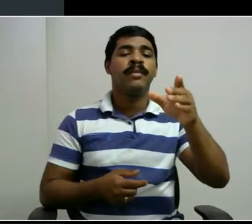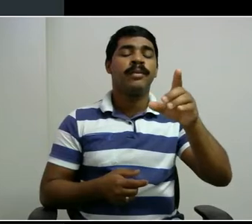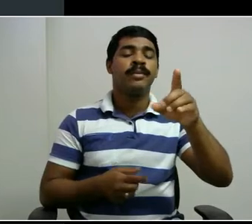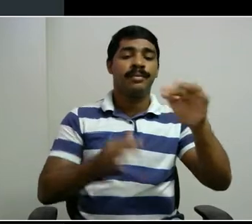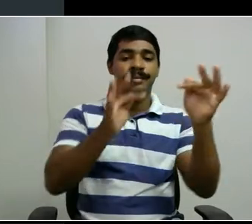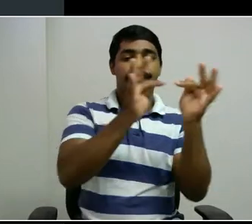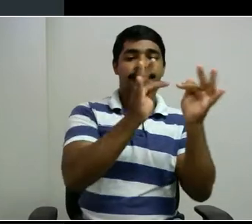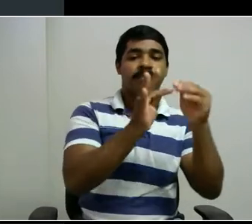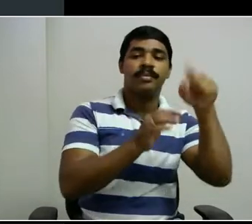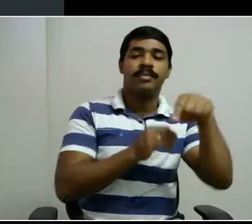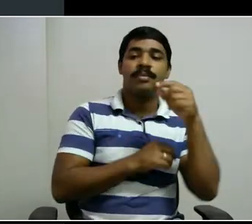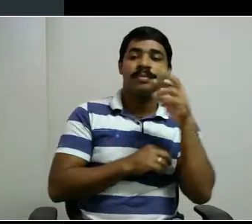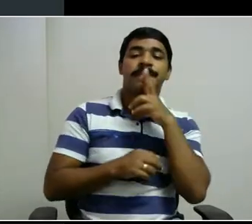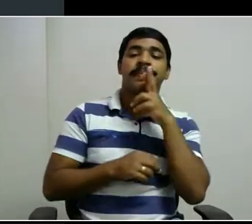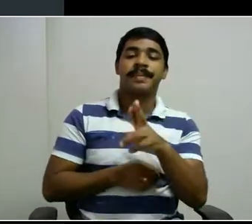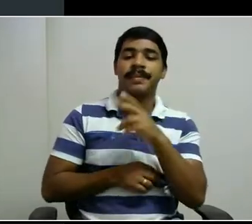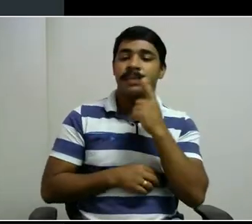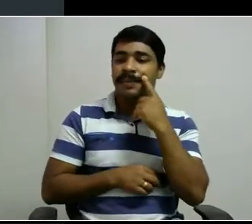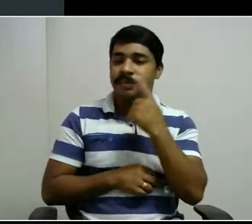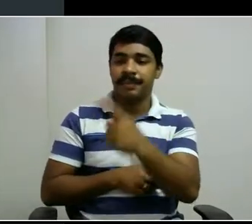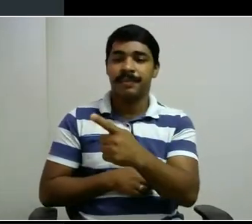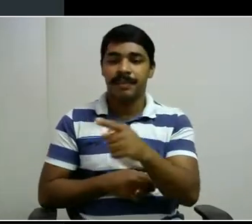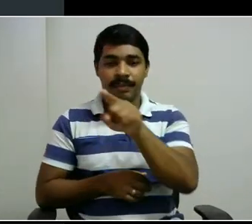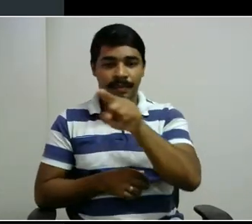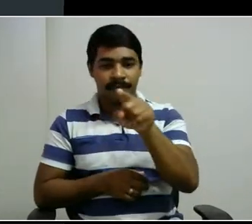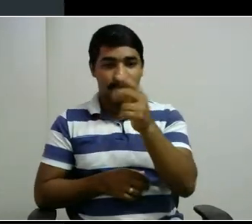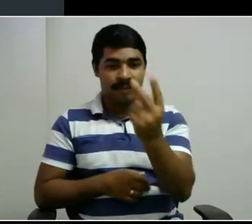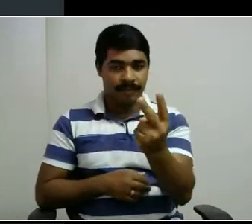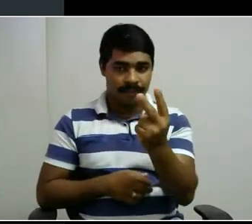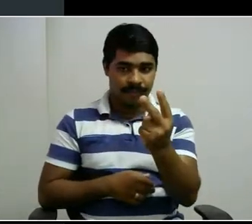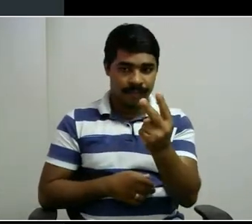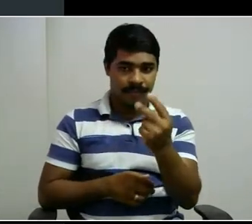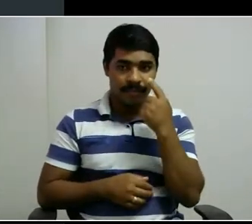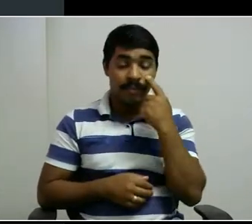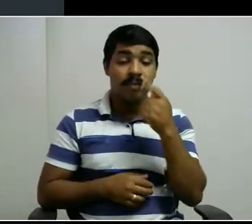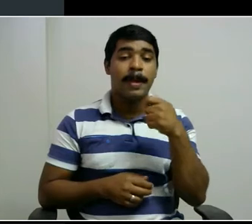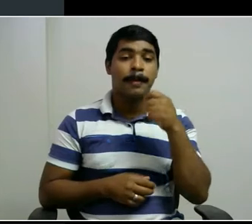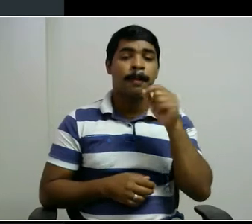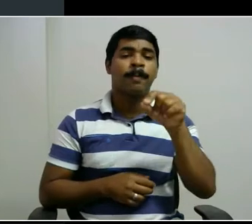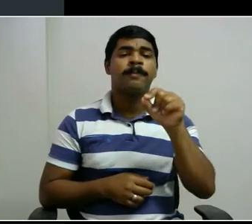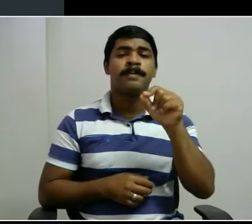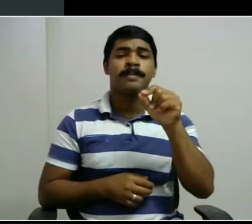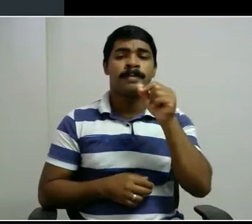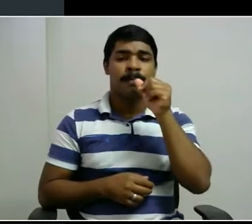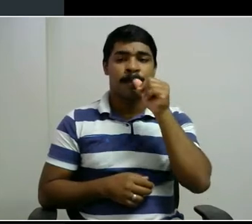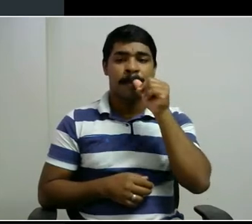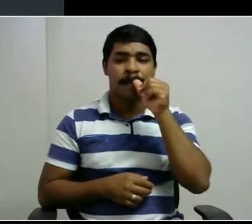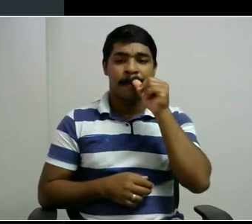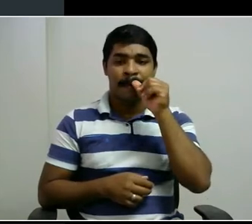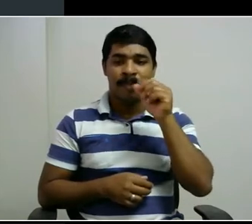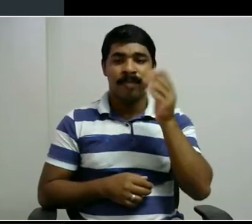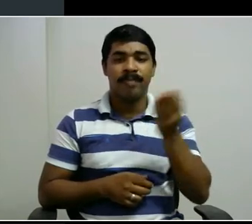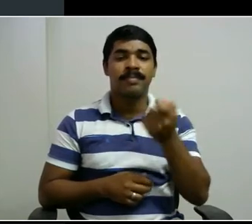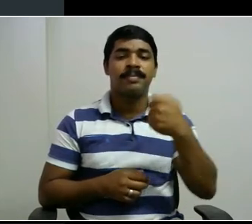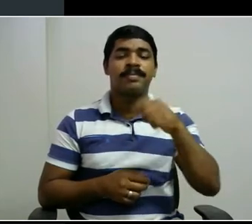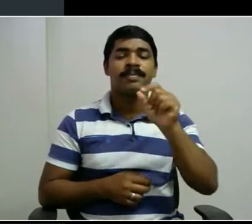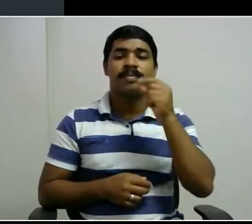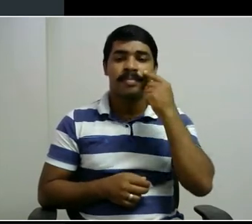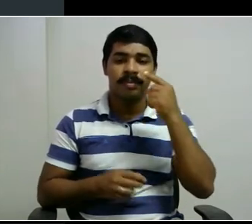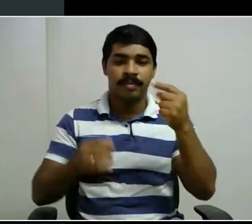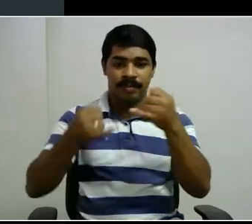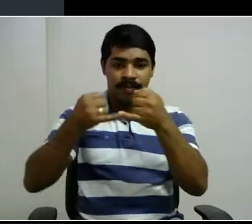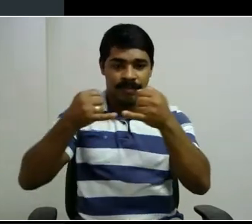que eu calculei a raiz, eu vou marcar essa raiz. Opa, era para ser uma reta. Aqui na reta, faz